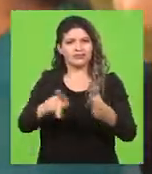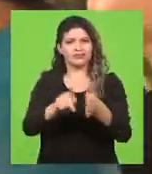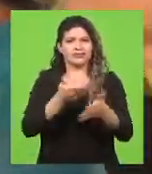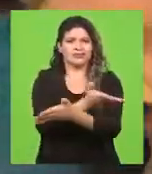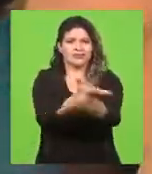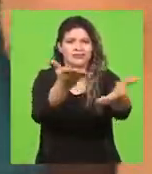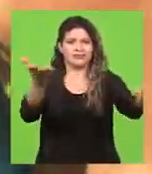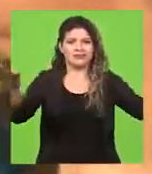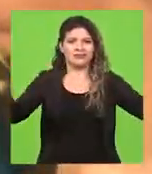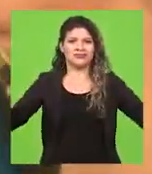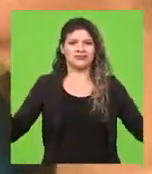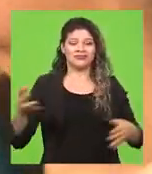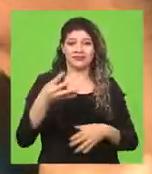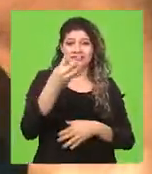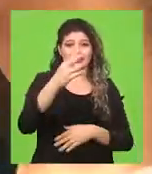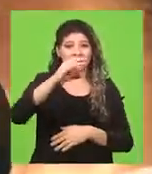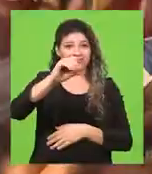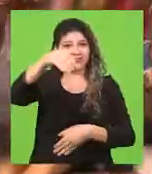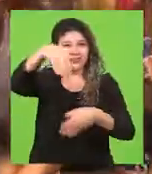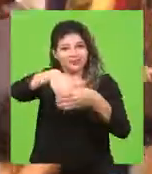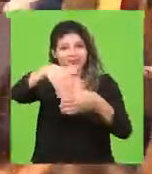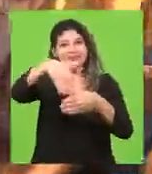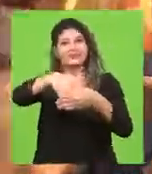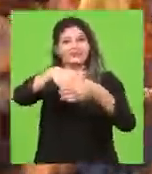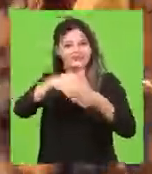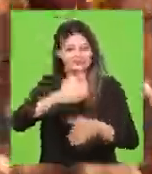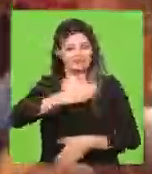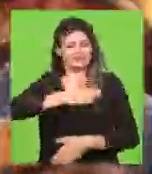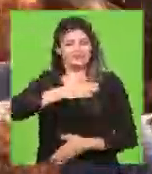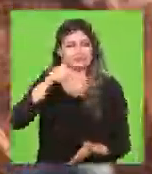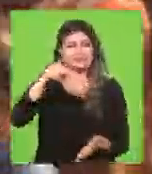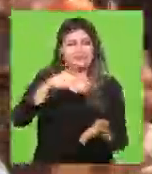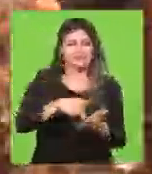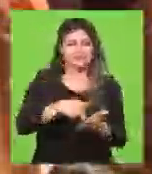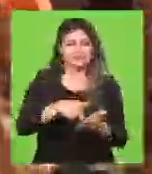agora é Imperatriz de novo na mão do povo. Saudade do Hildão,